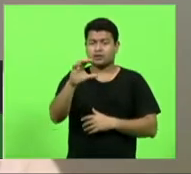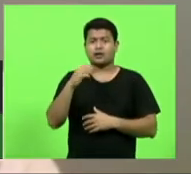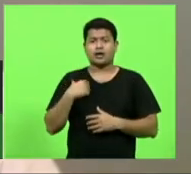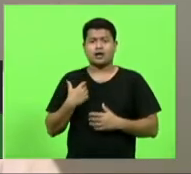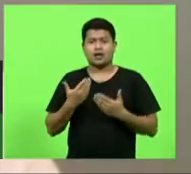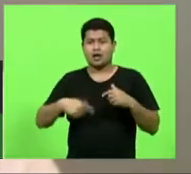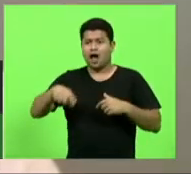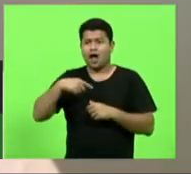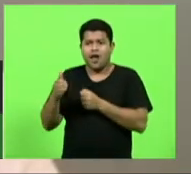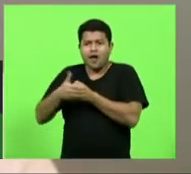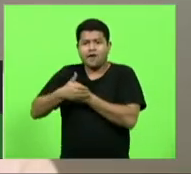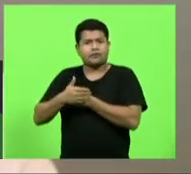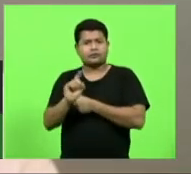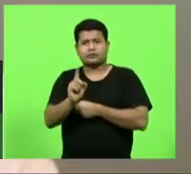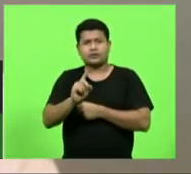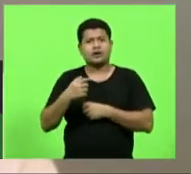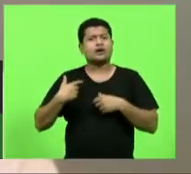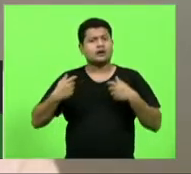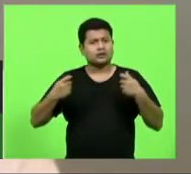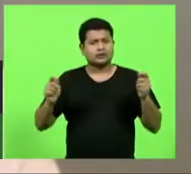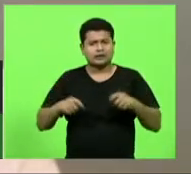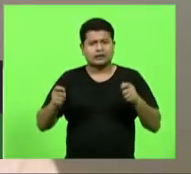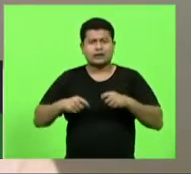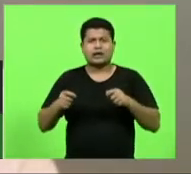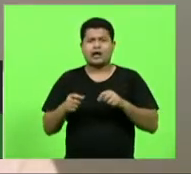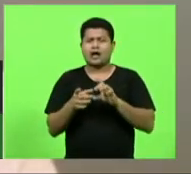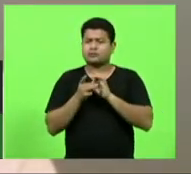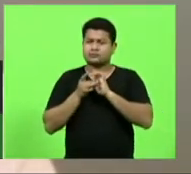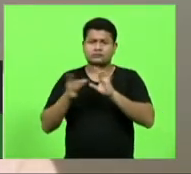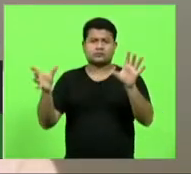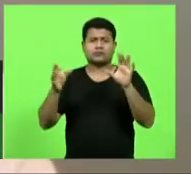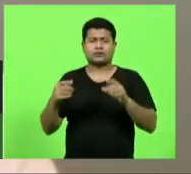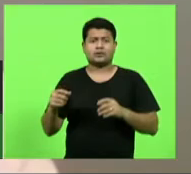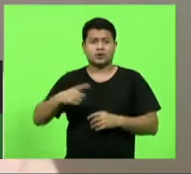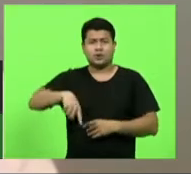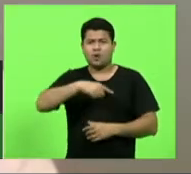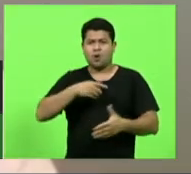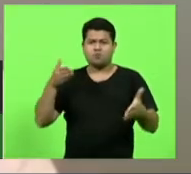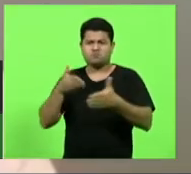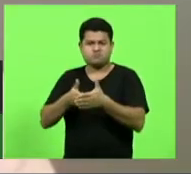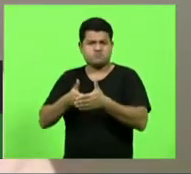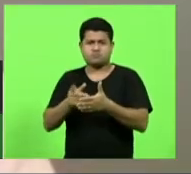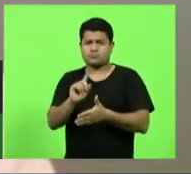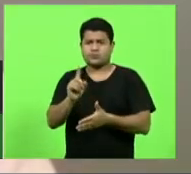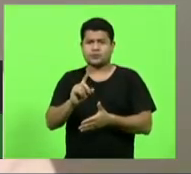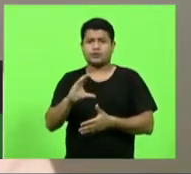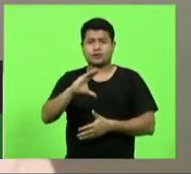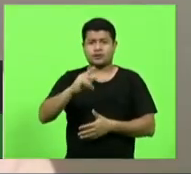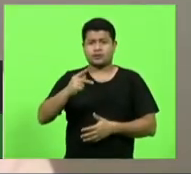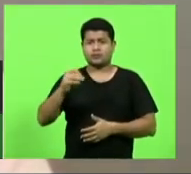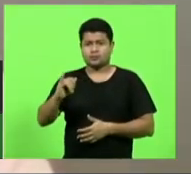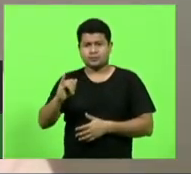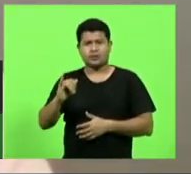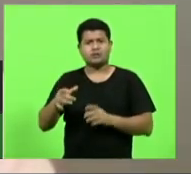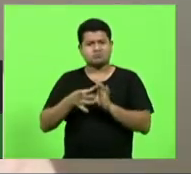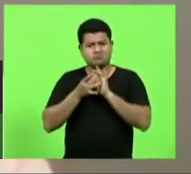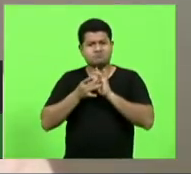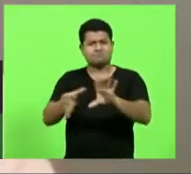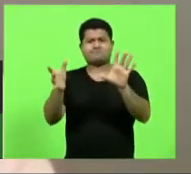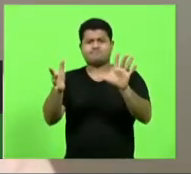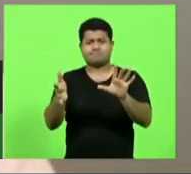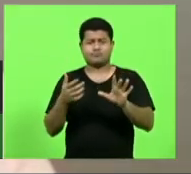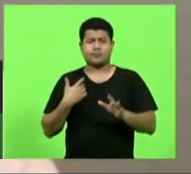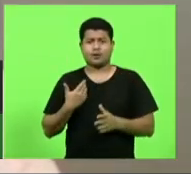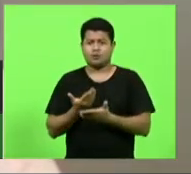que aqui se pode investigar, que essa casa não obstrui a investigação, que nós permitimos que as minorias façam